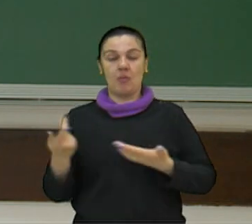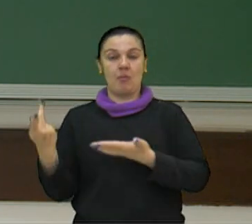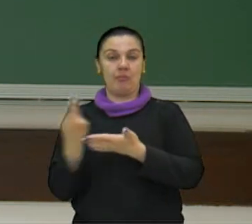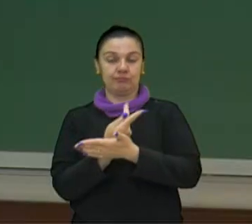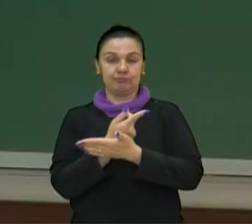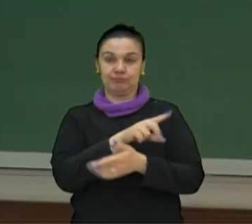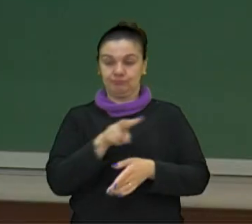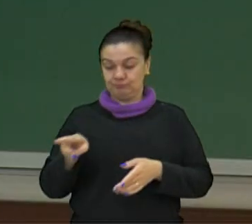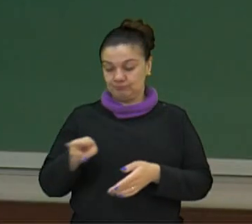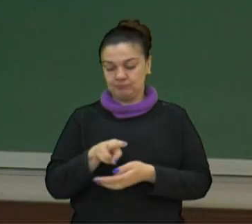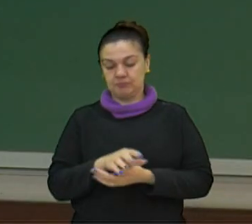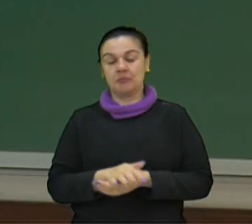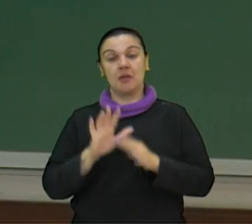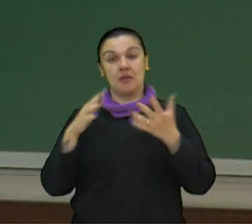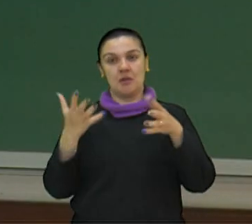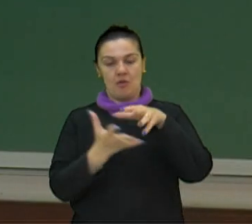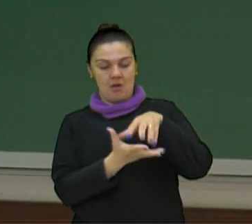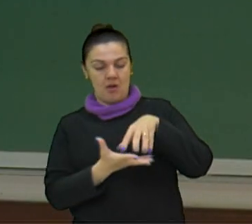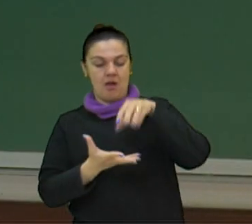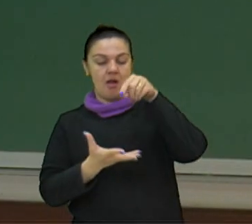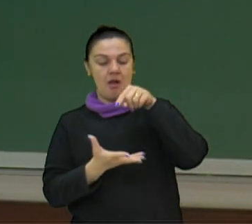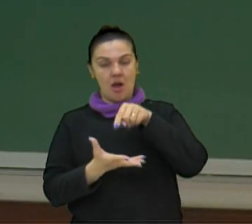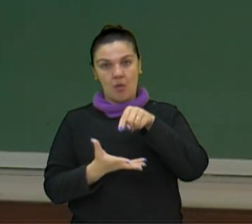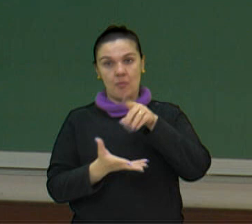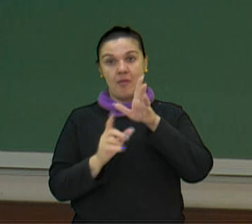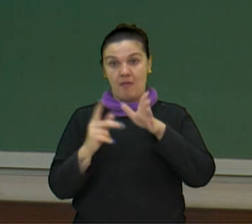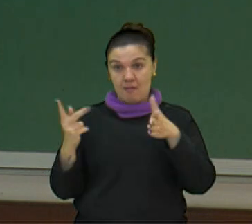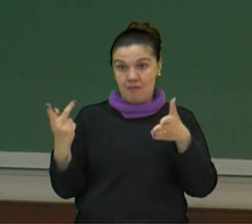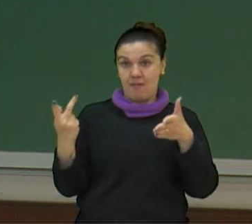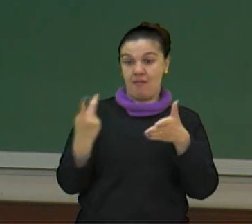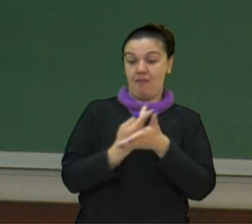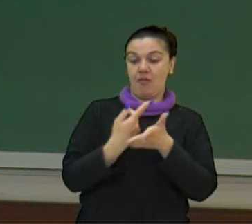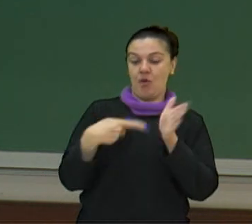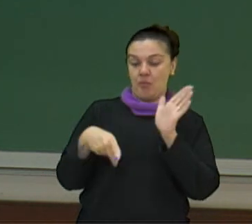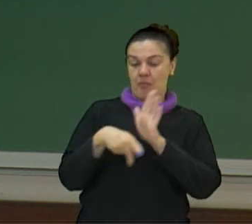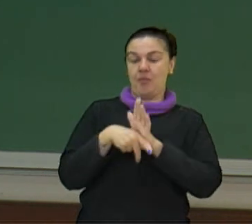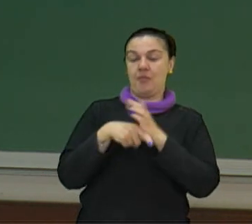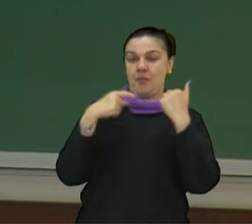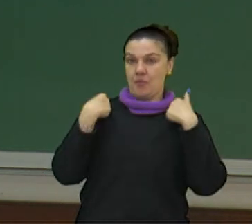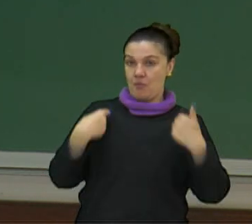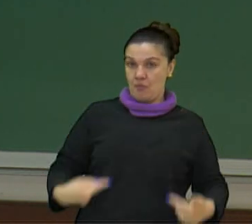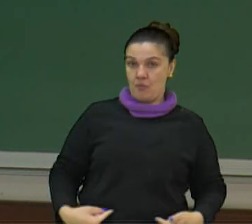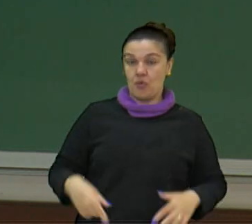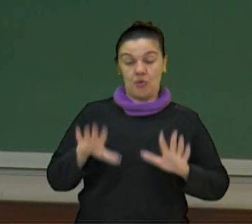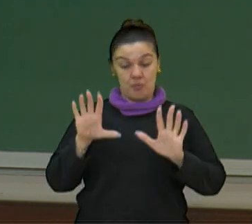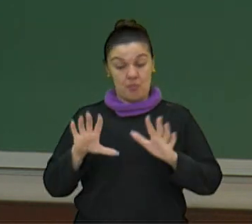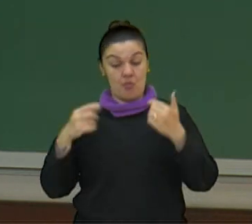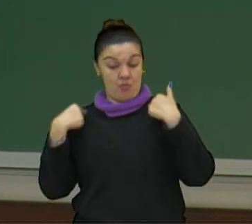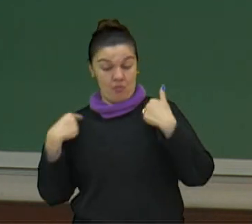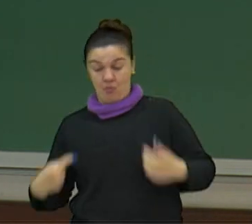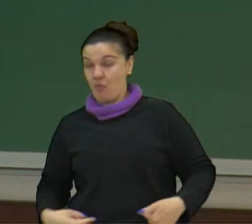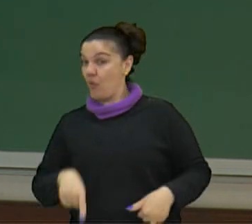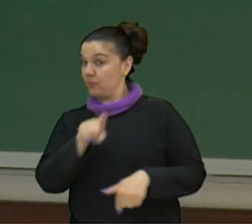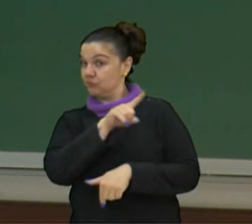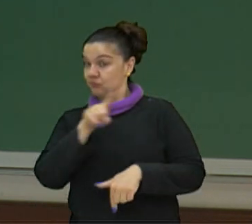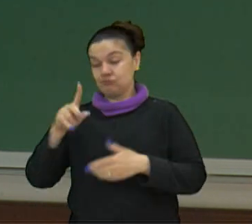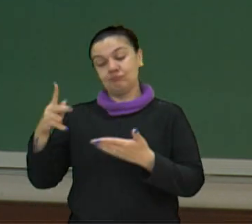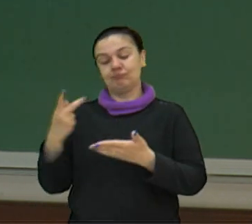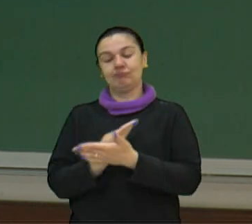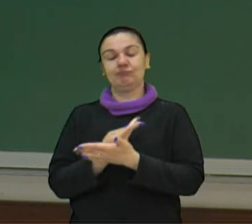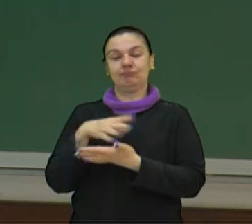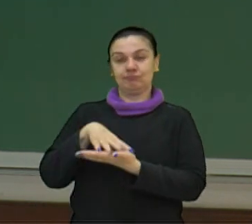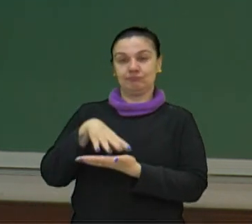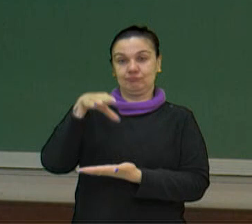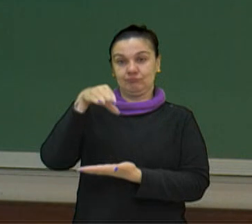dois atributos. A alma, ela não é causa do corpo. O corpo não é causa da alma. Então,